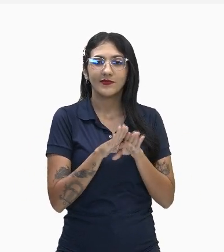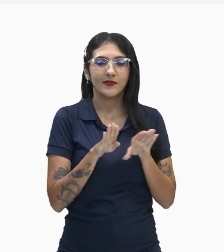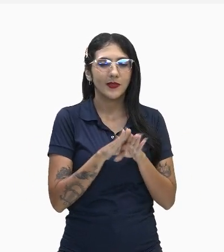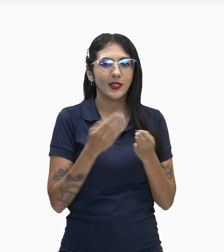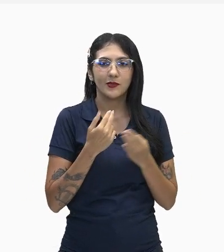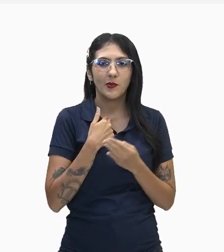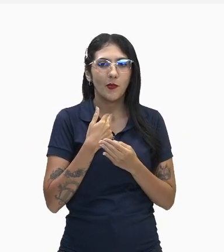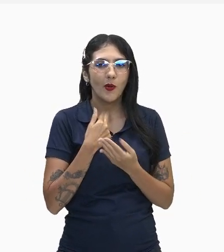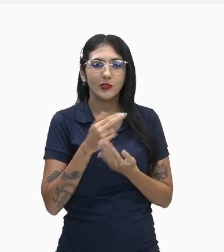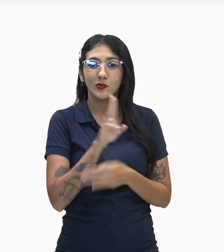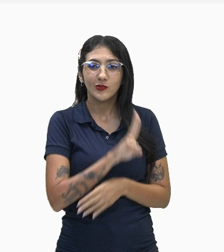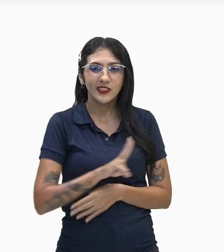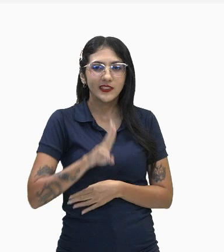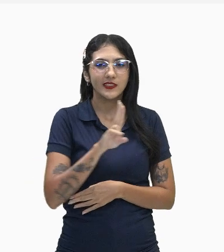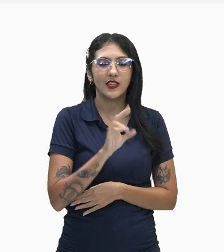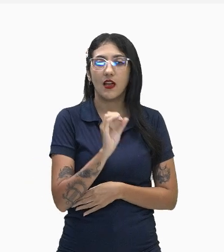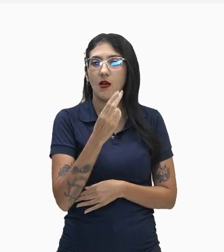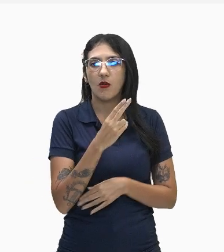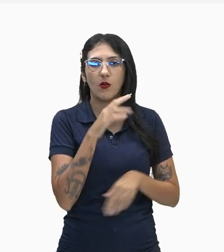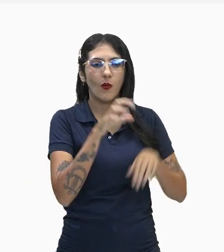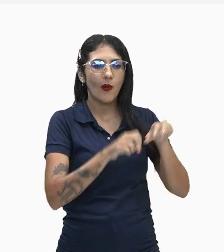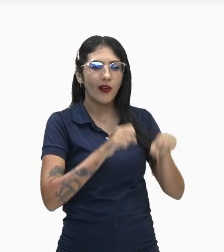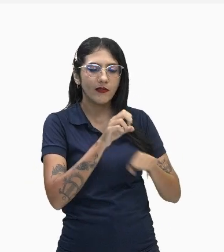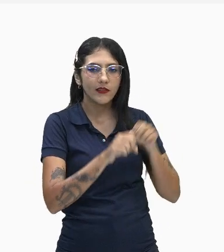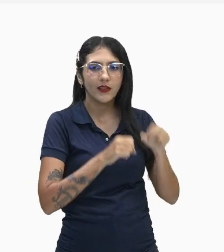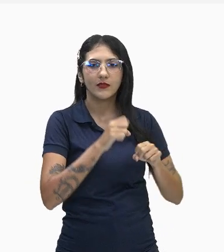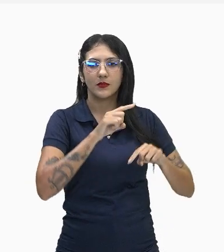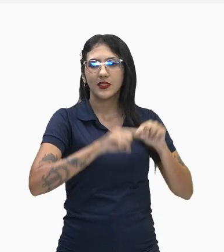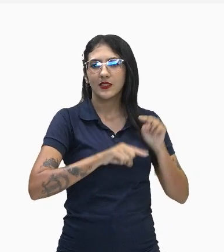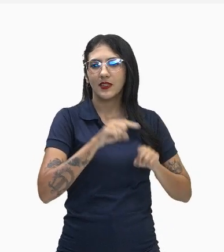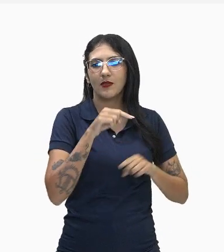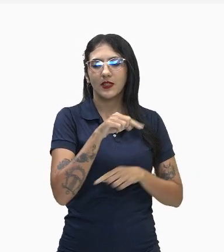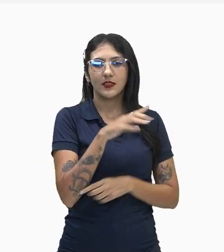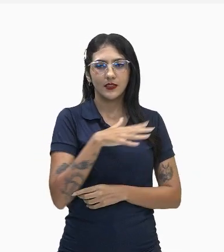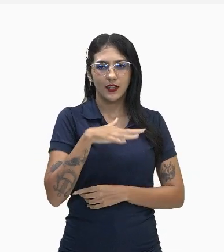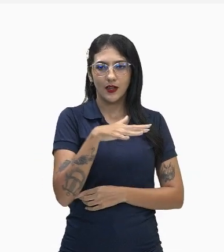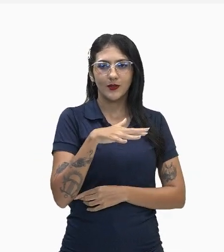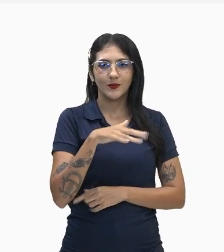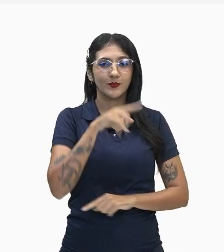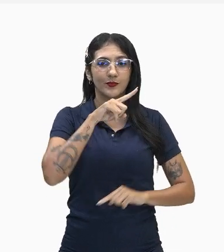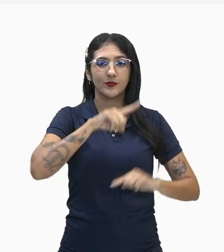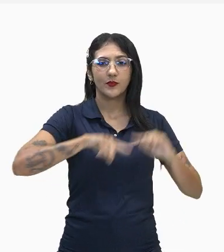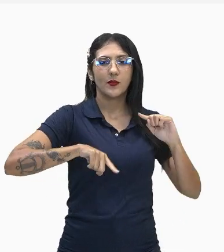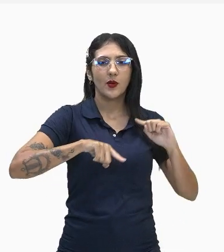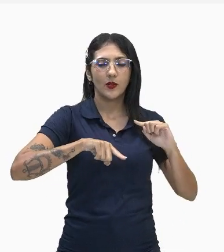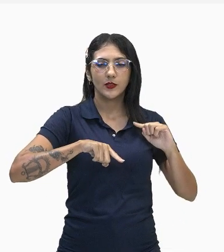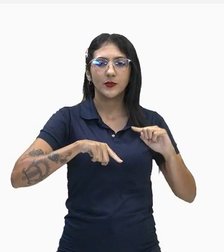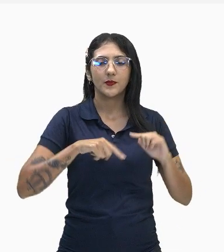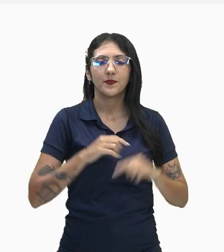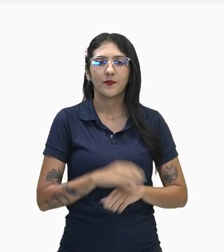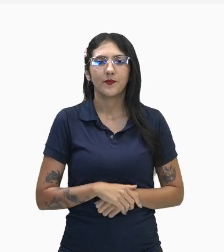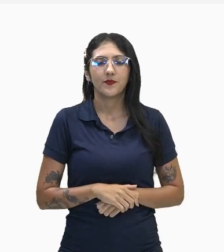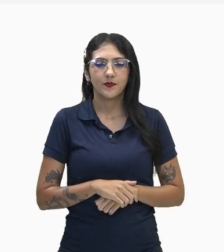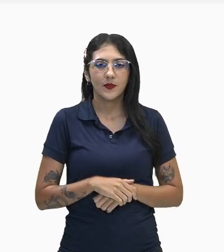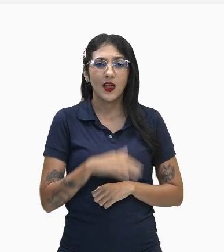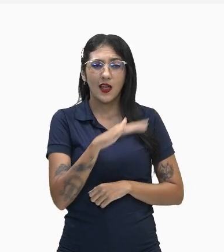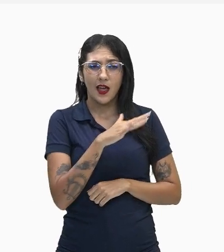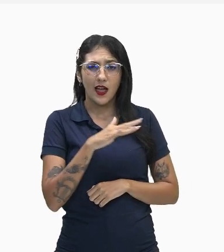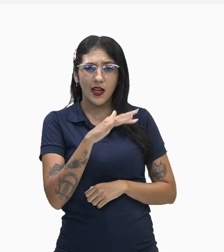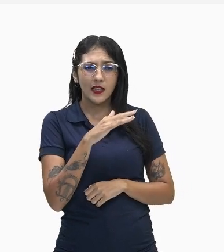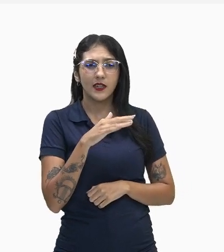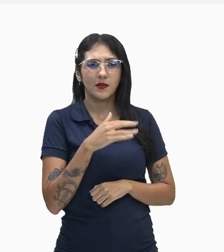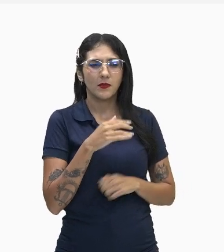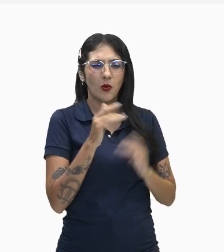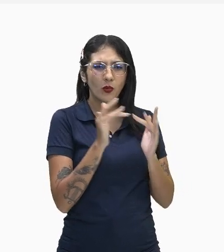o consumo, a coleta, então não é permitido, né, dano ou destruição aos